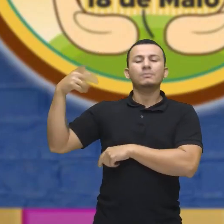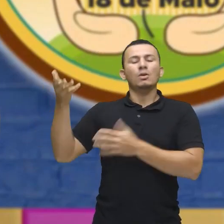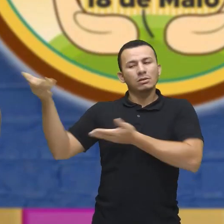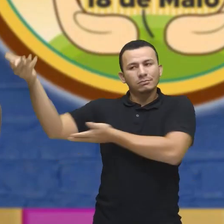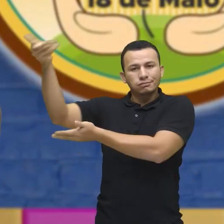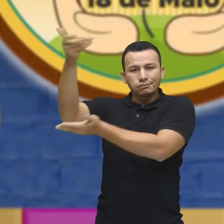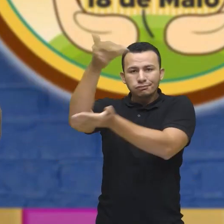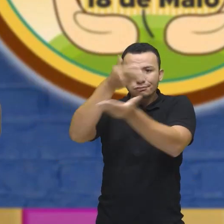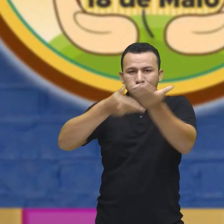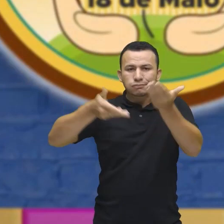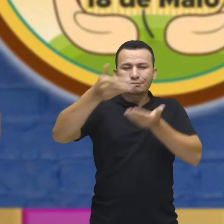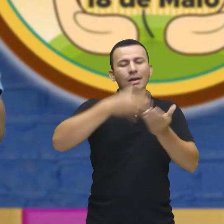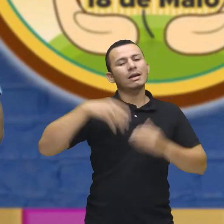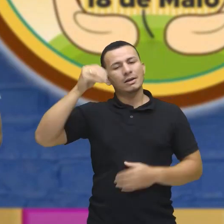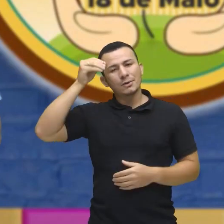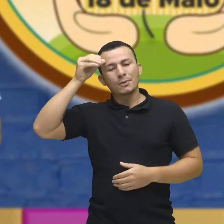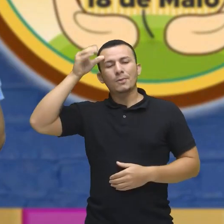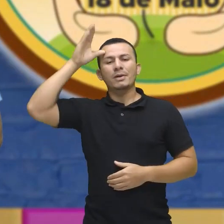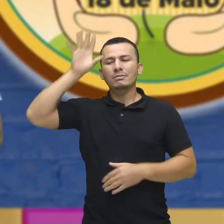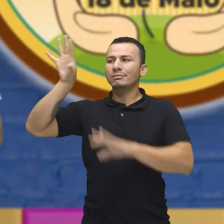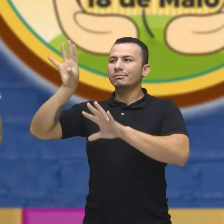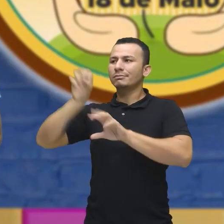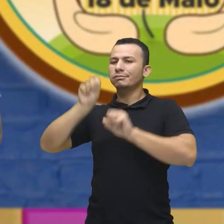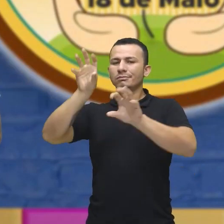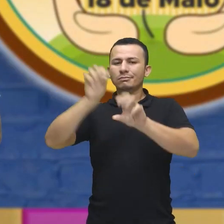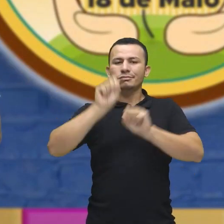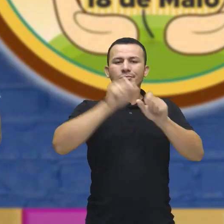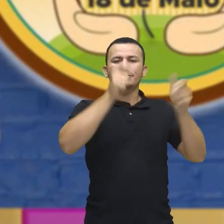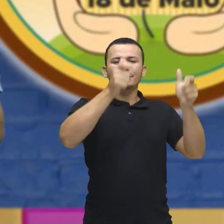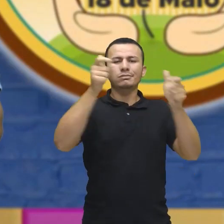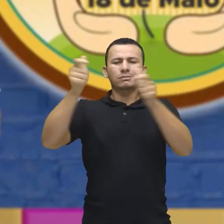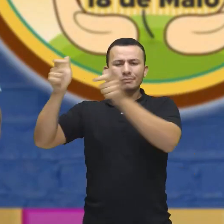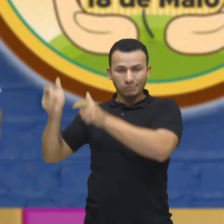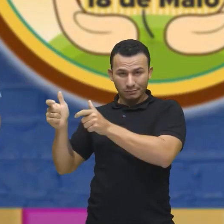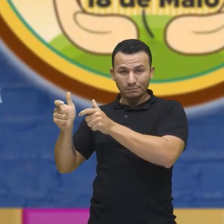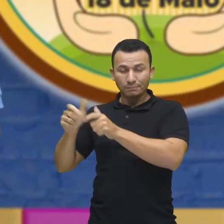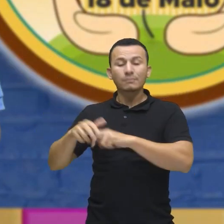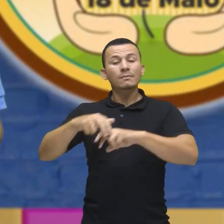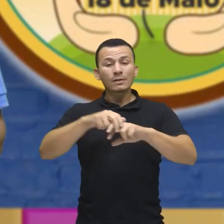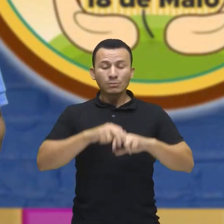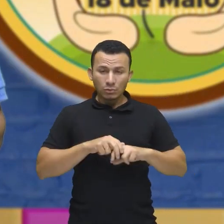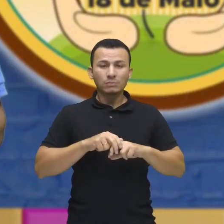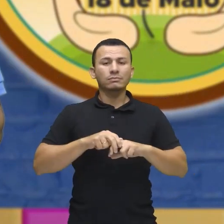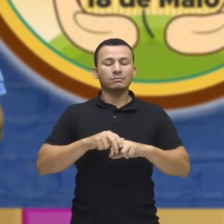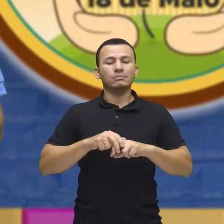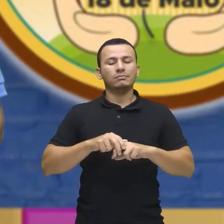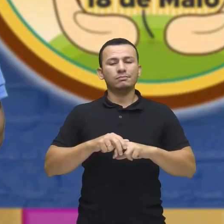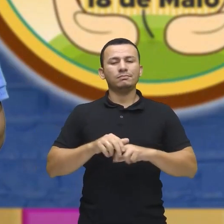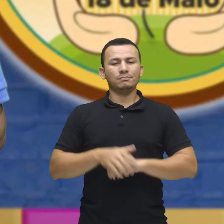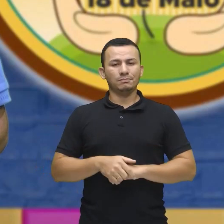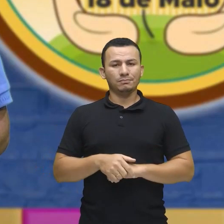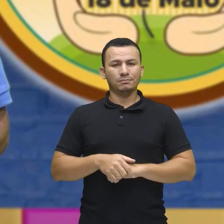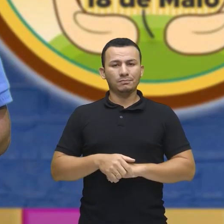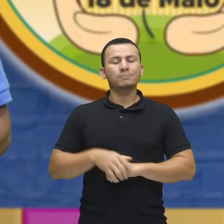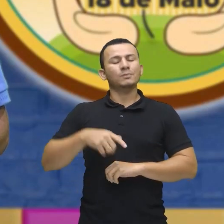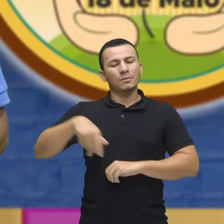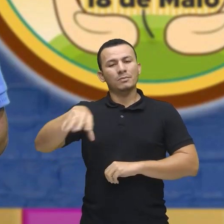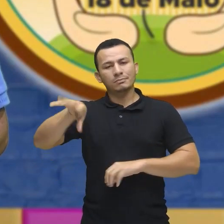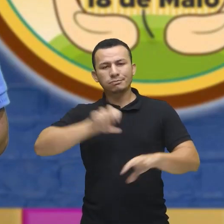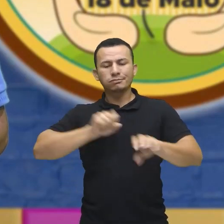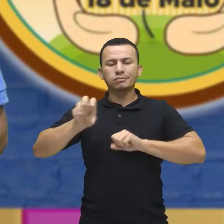agregar o quê? Conhecimento daquela localidade, certo? Então, ele vai fazer o quê? Ele vai agregar conhecimento